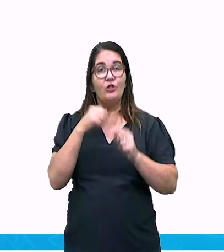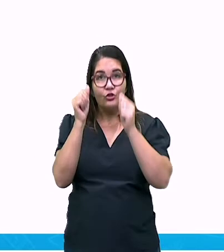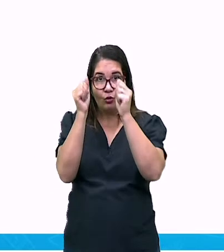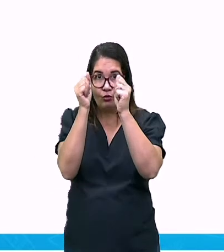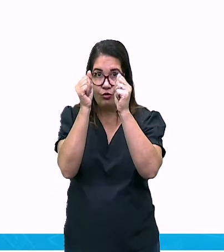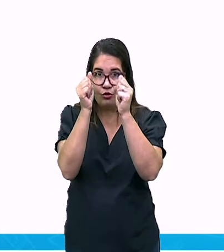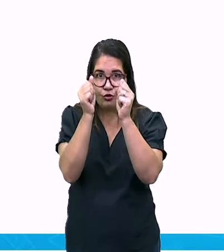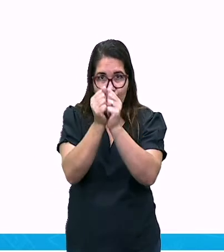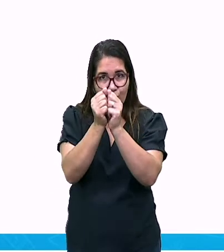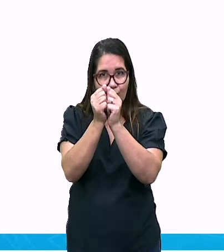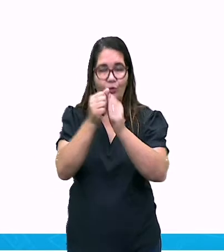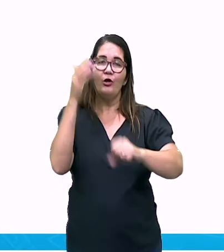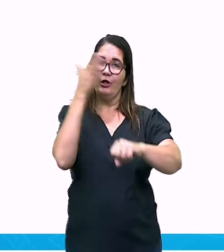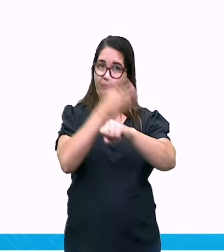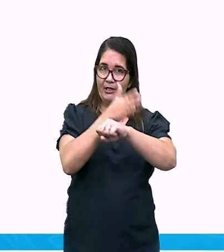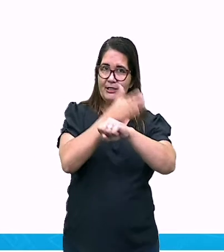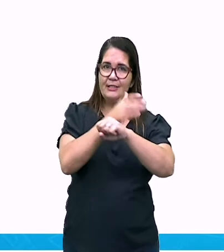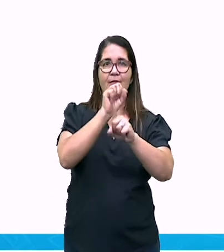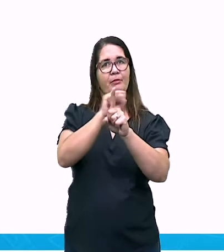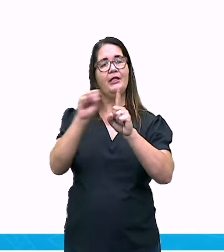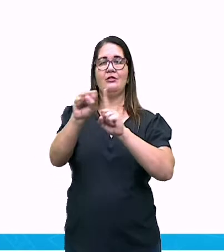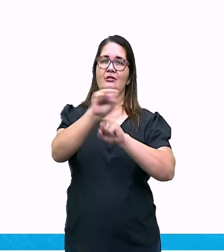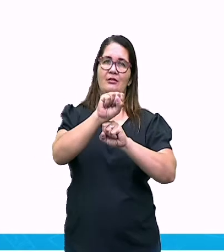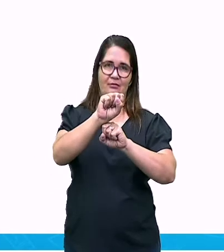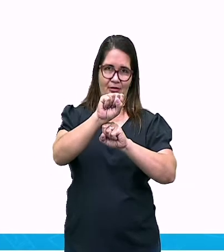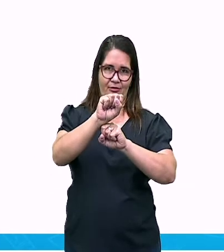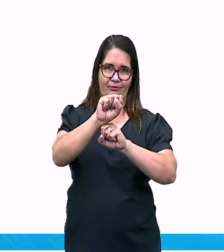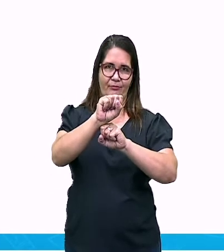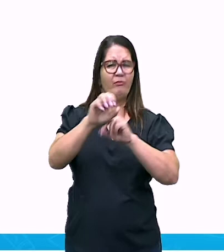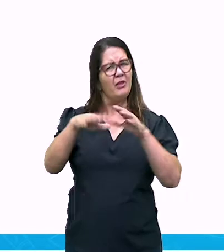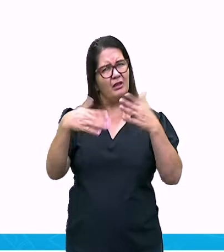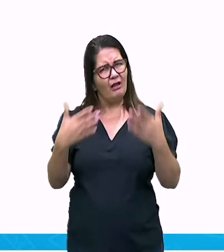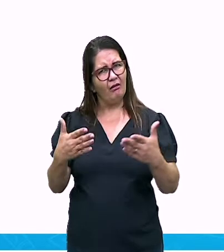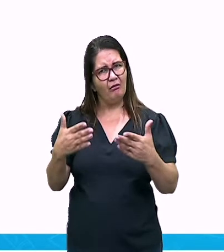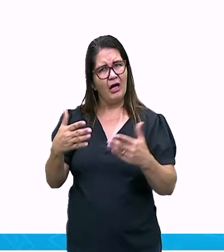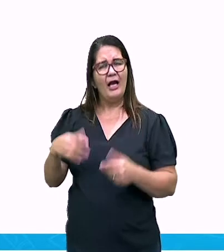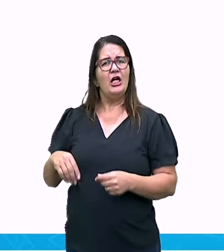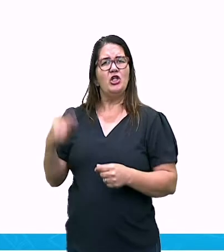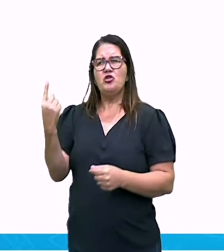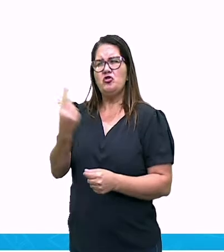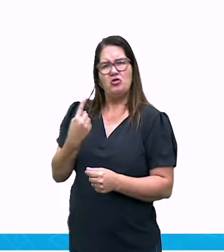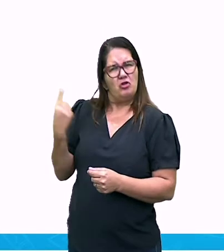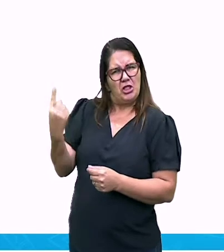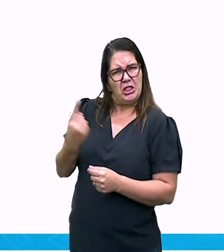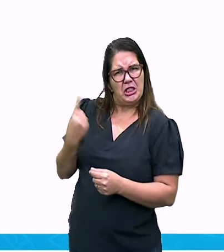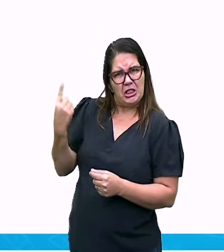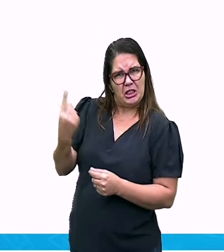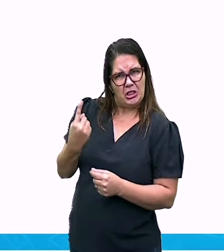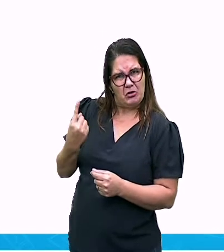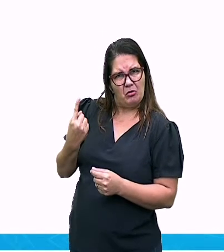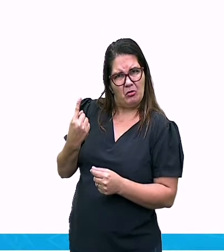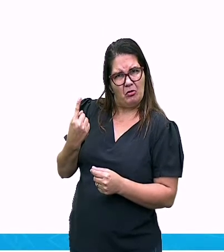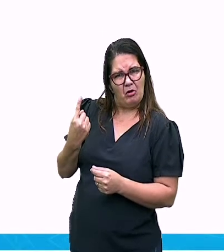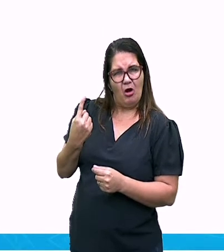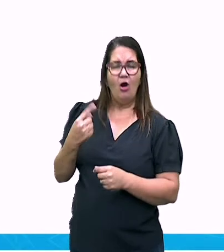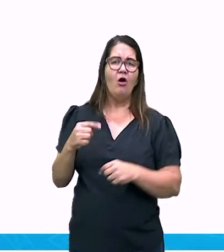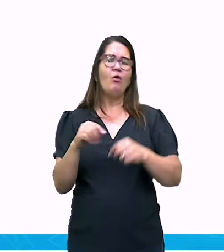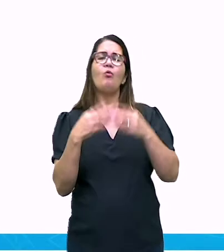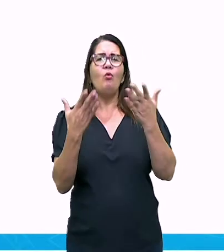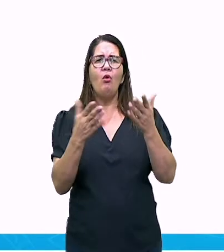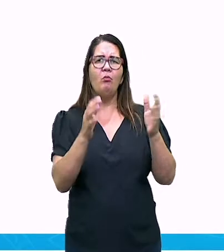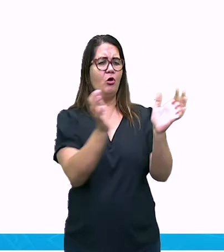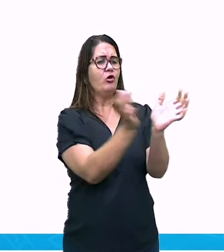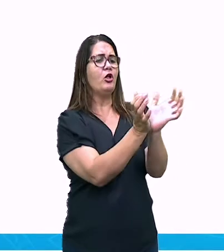uma sociedade, que eu sozinho eu não faço continuar a espécie humana, que eu sozinho